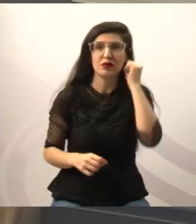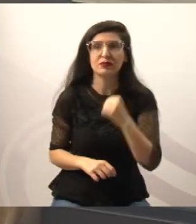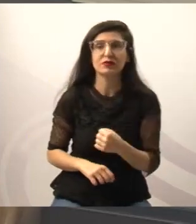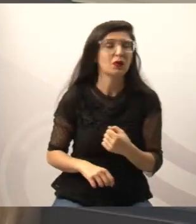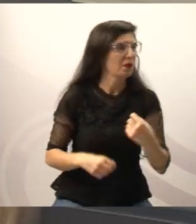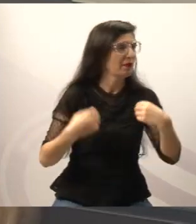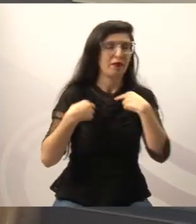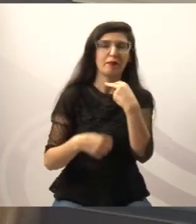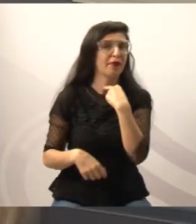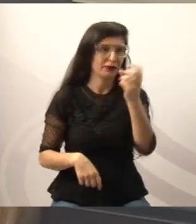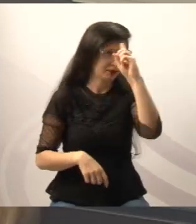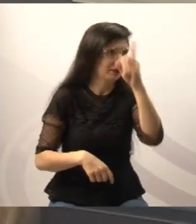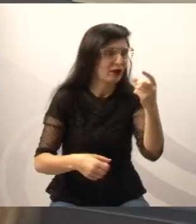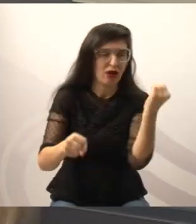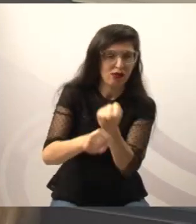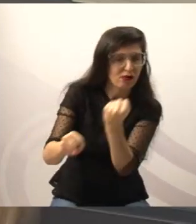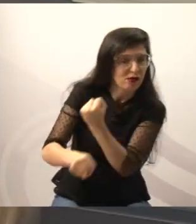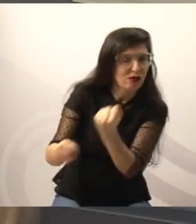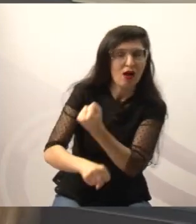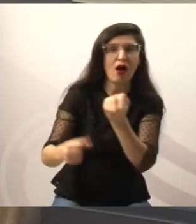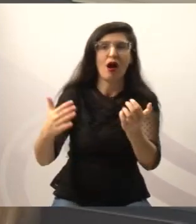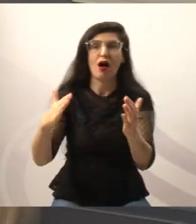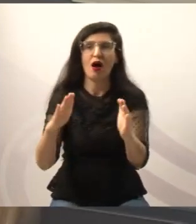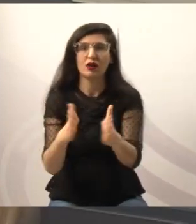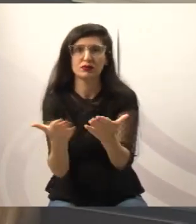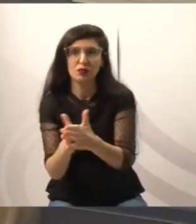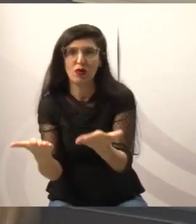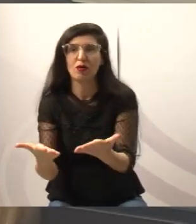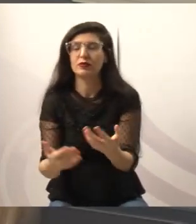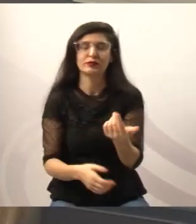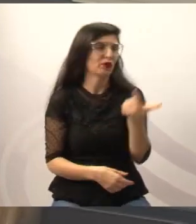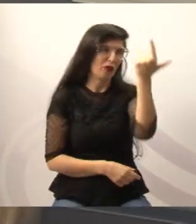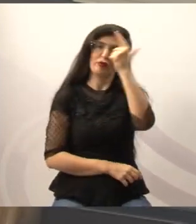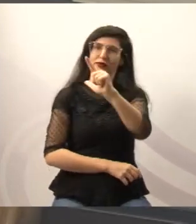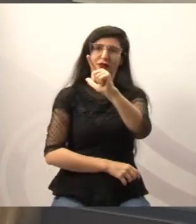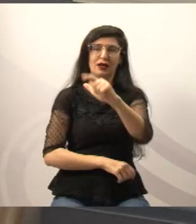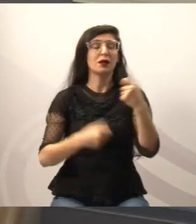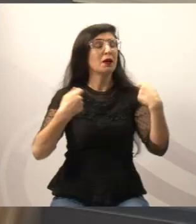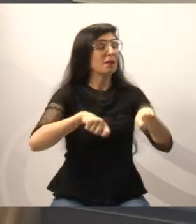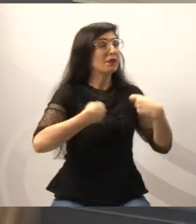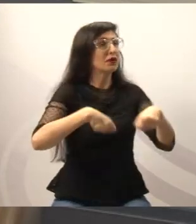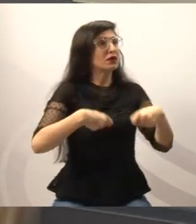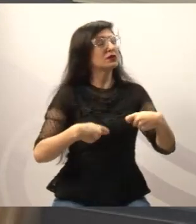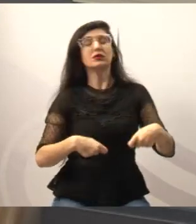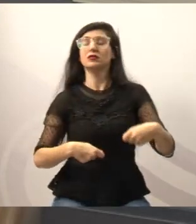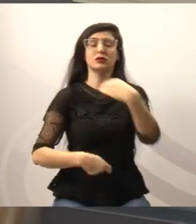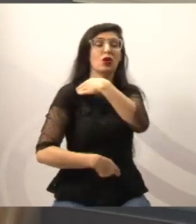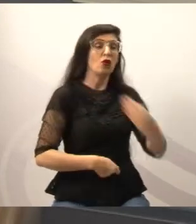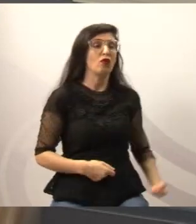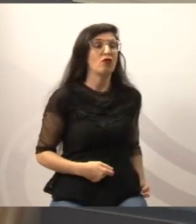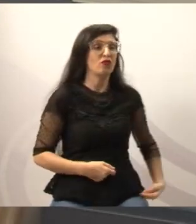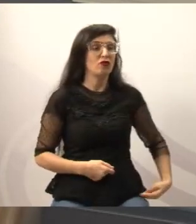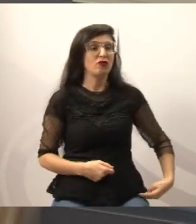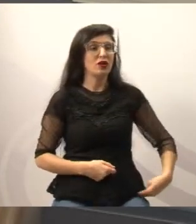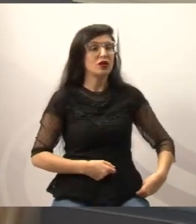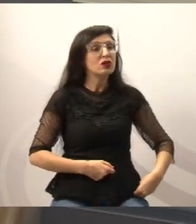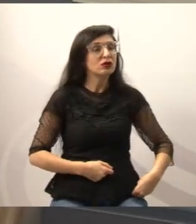ser com eles. Então, eles têm que mandar verba para a cidade para salvar esse povo que está morando em